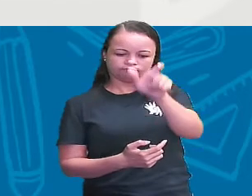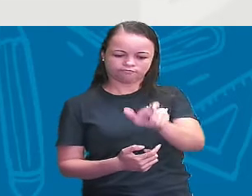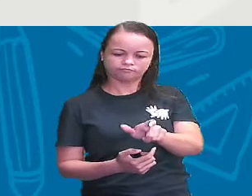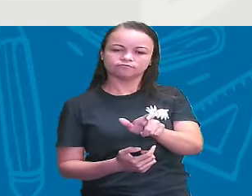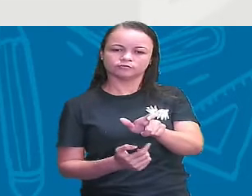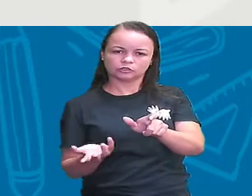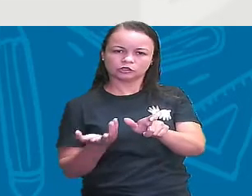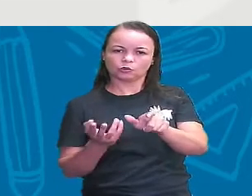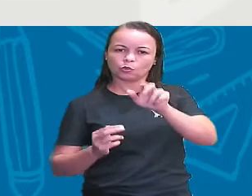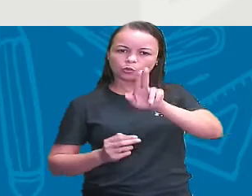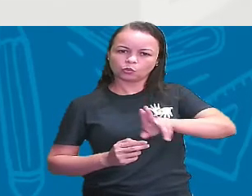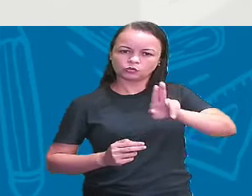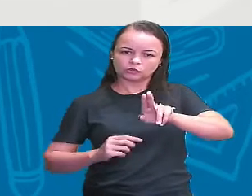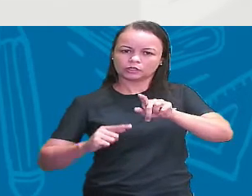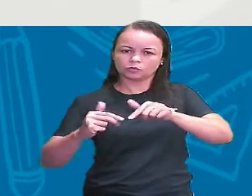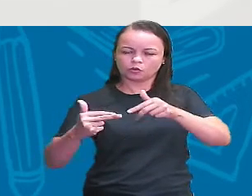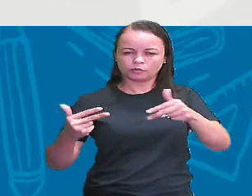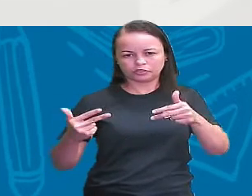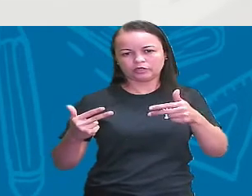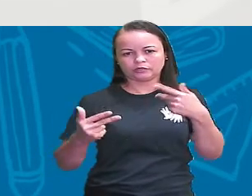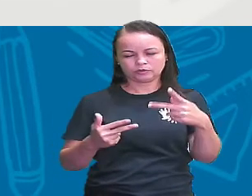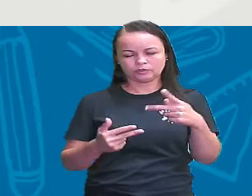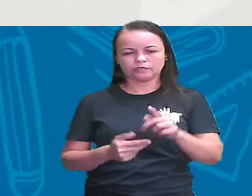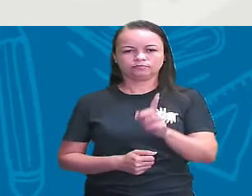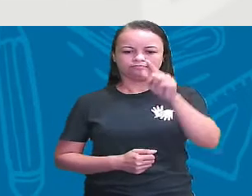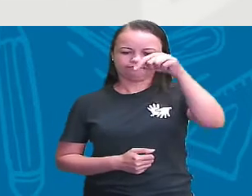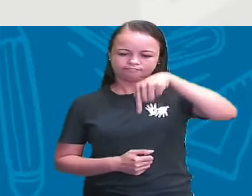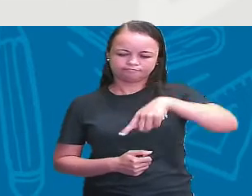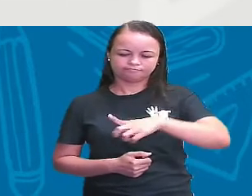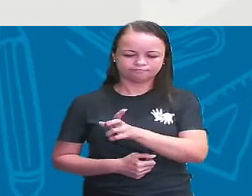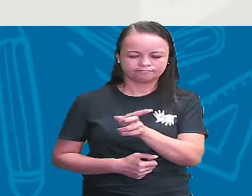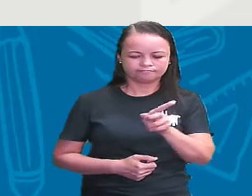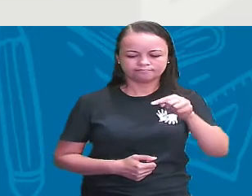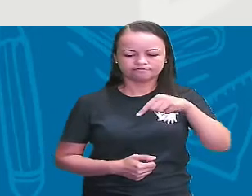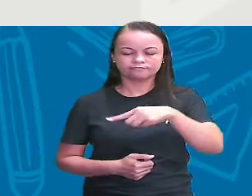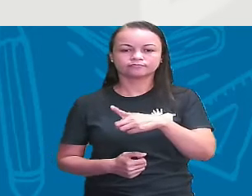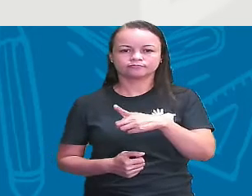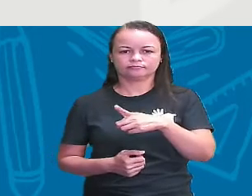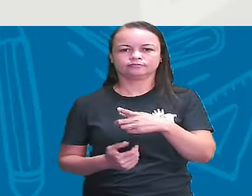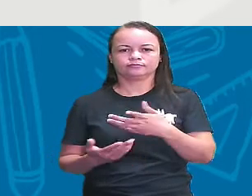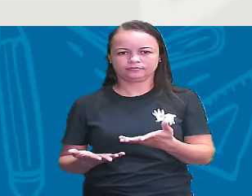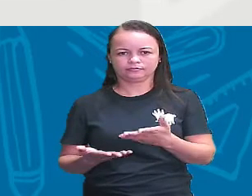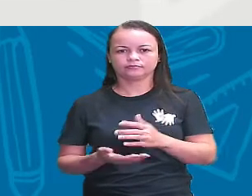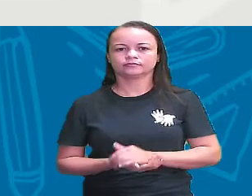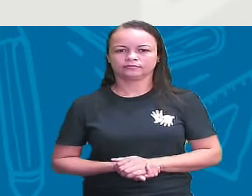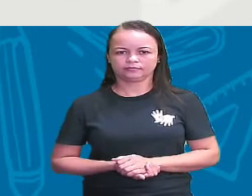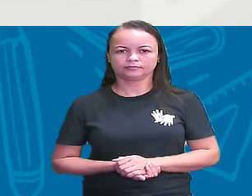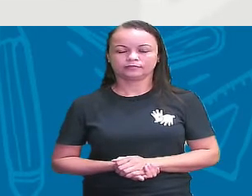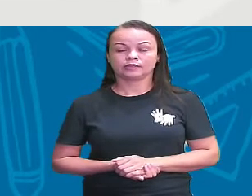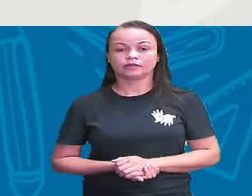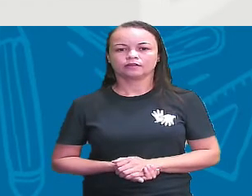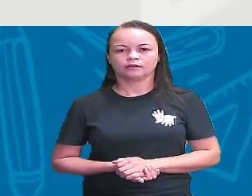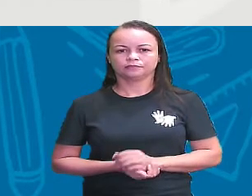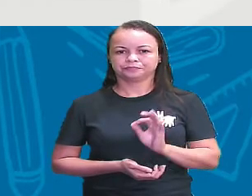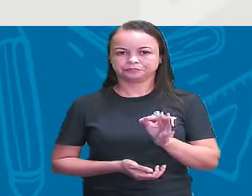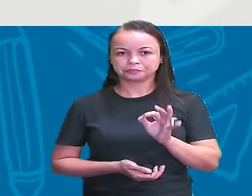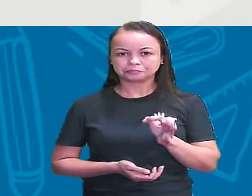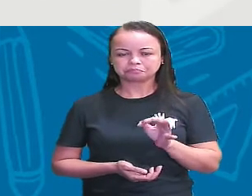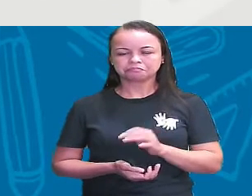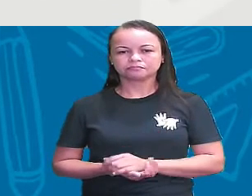objetos usando essa linguagem de orientação espacial, de posição espacial, tá